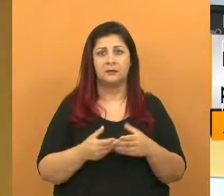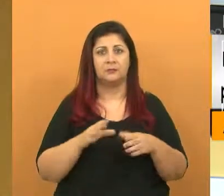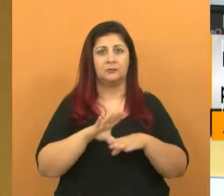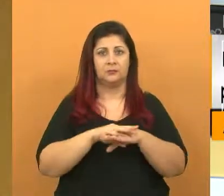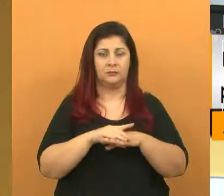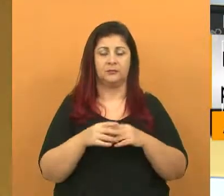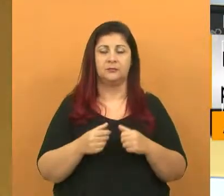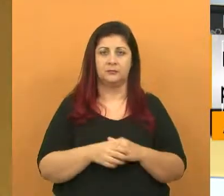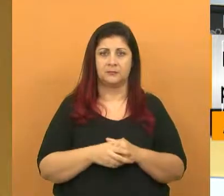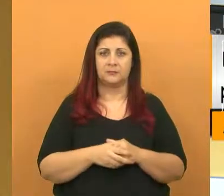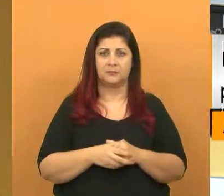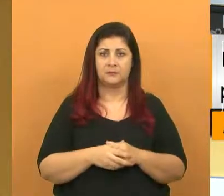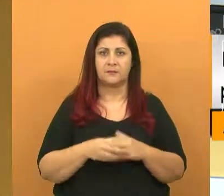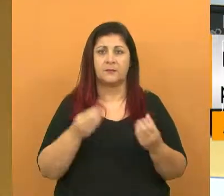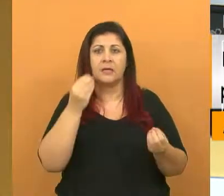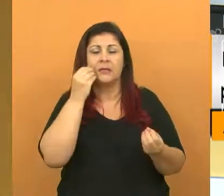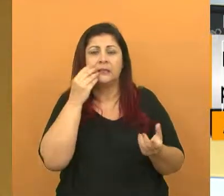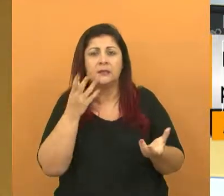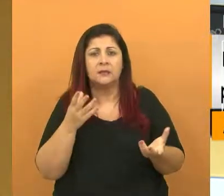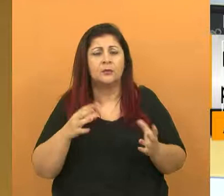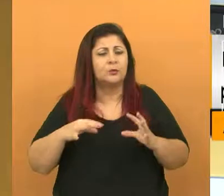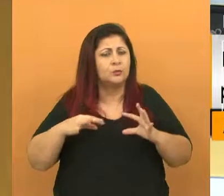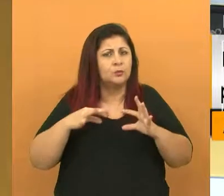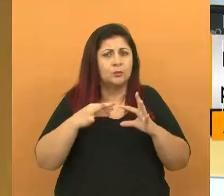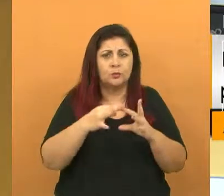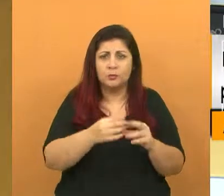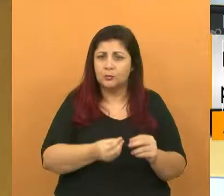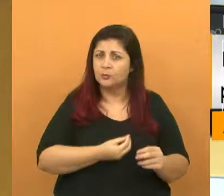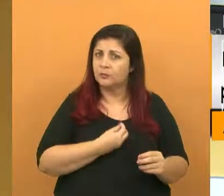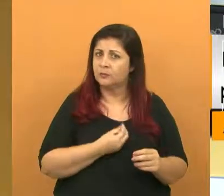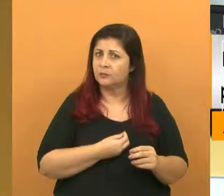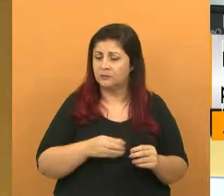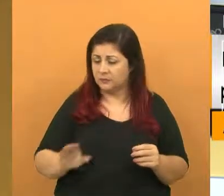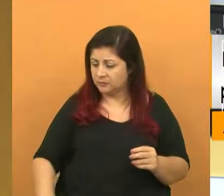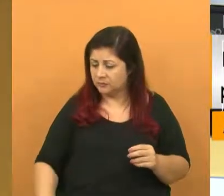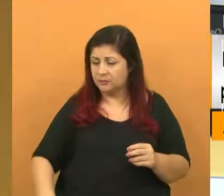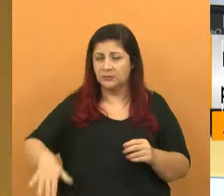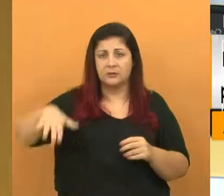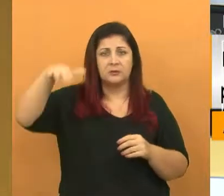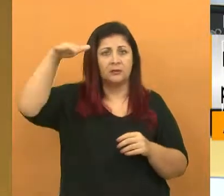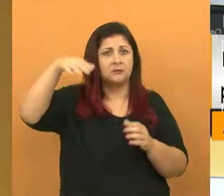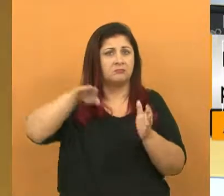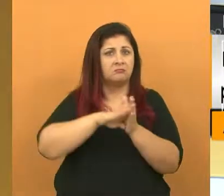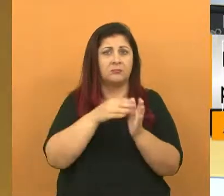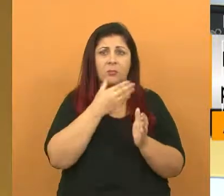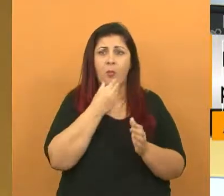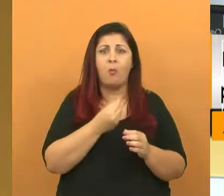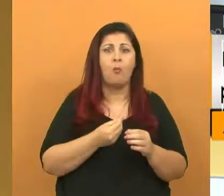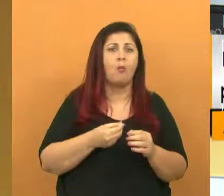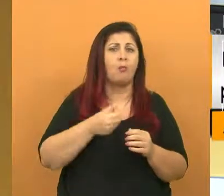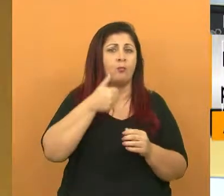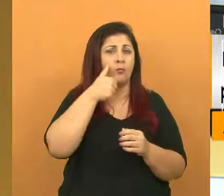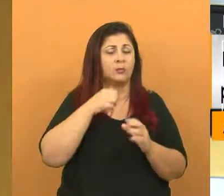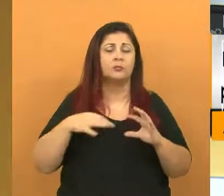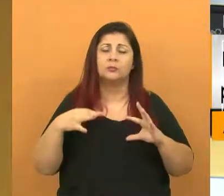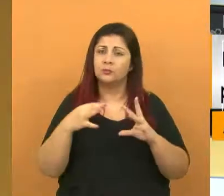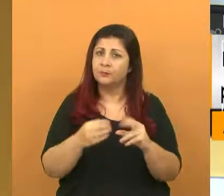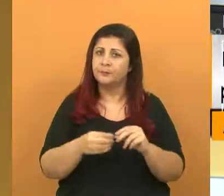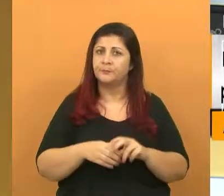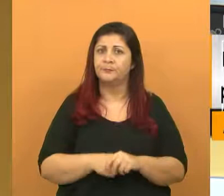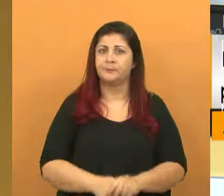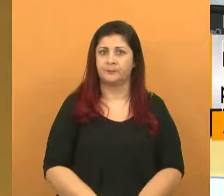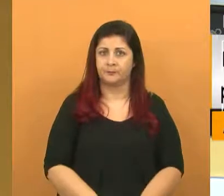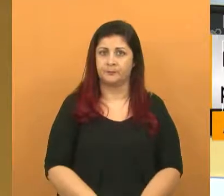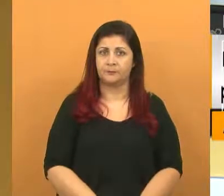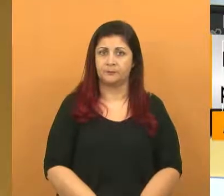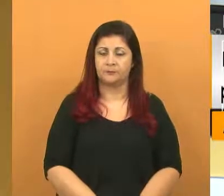esferas, né, o ciclo da vida, bem como todos os públicos, toda a população alvo que as procura.